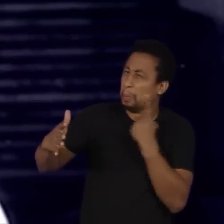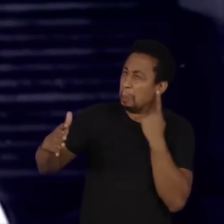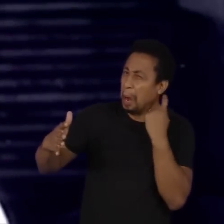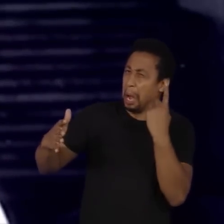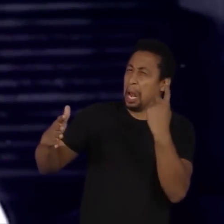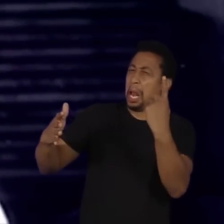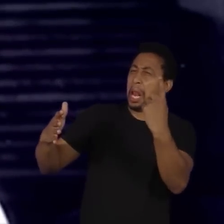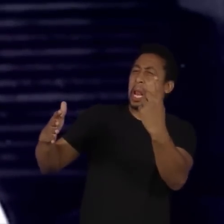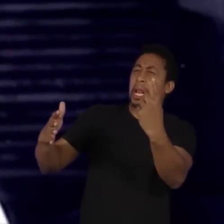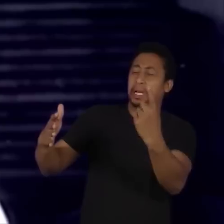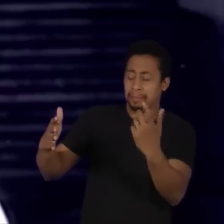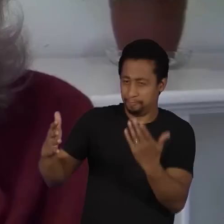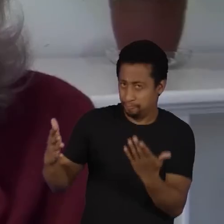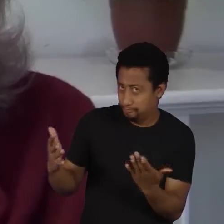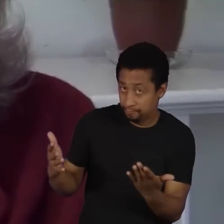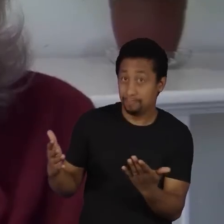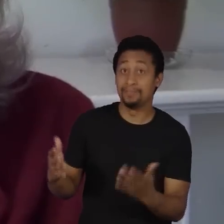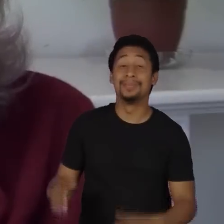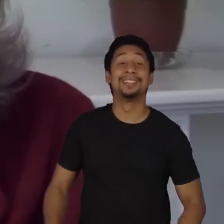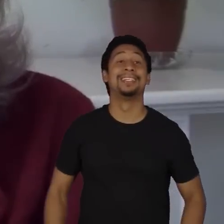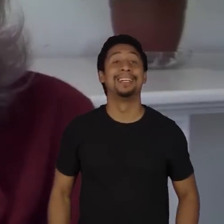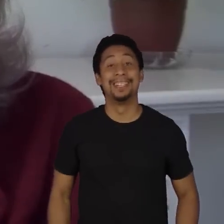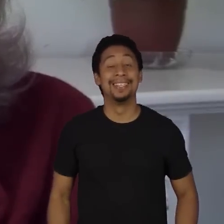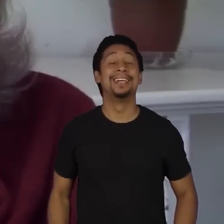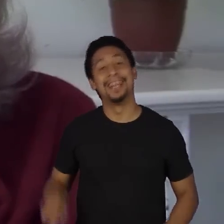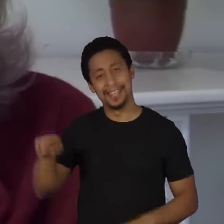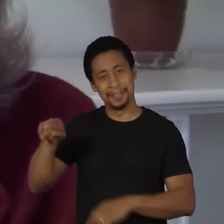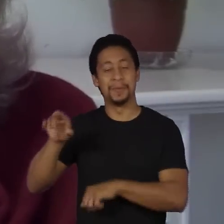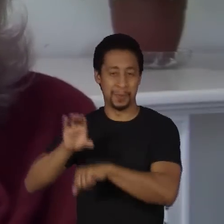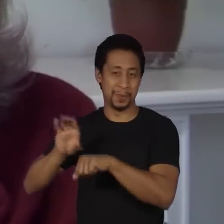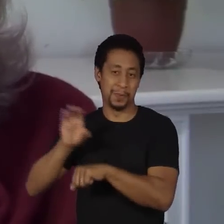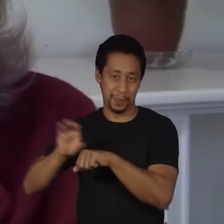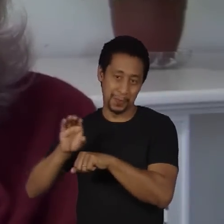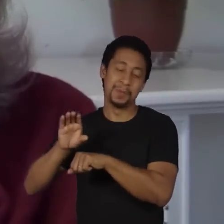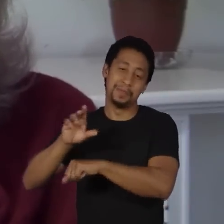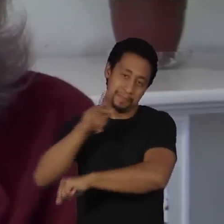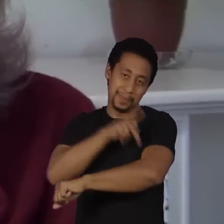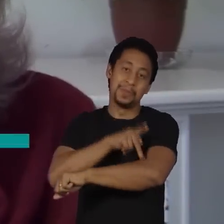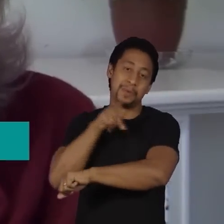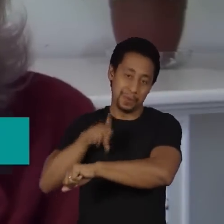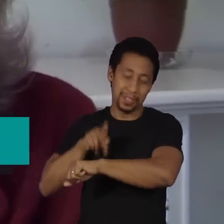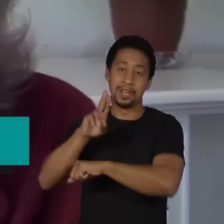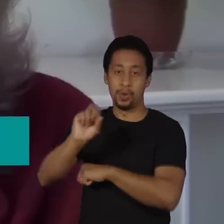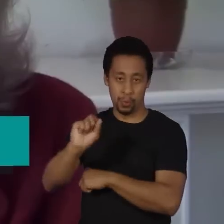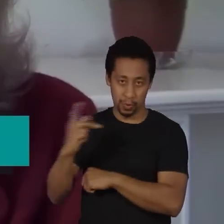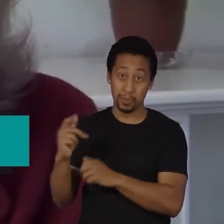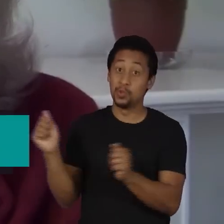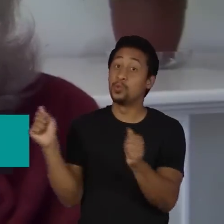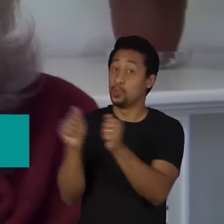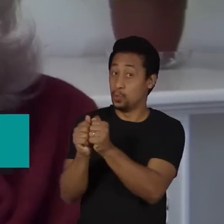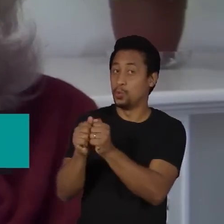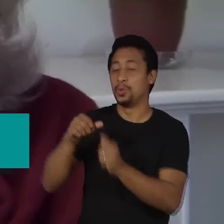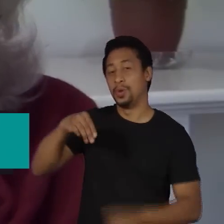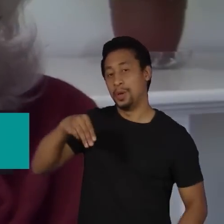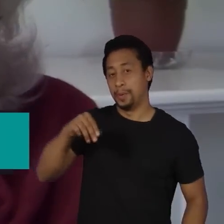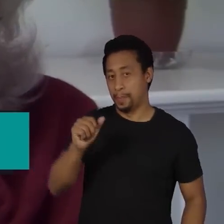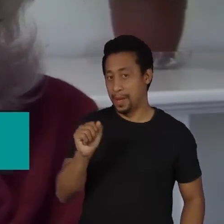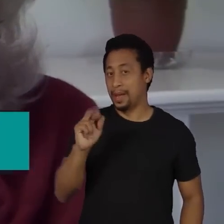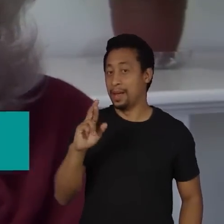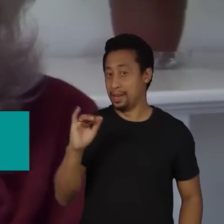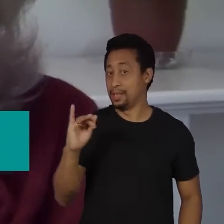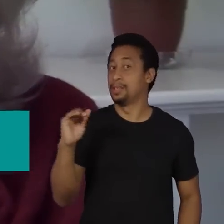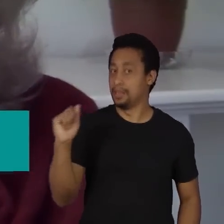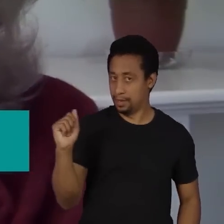arranca. Fiz curso de pedagogia na USP com Maria José Verebe. Ela dava aula